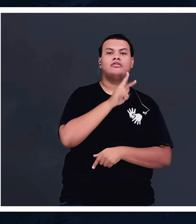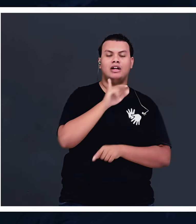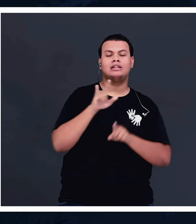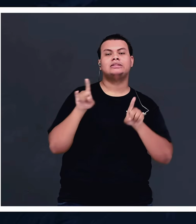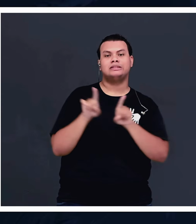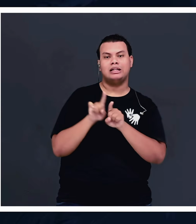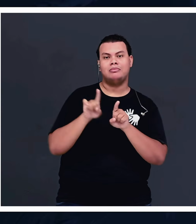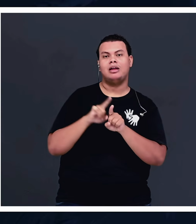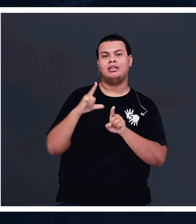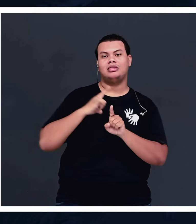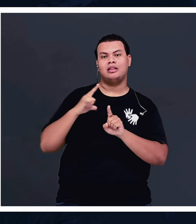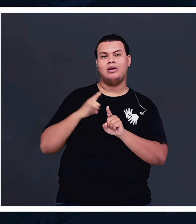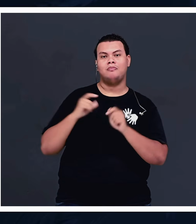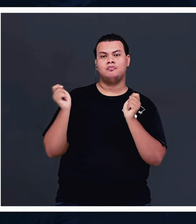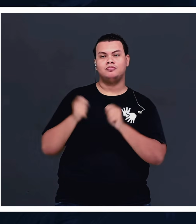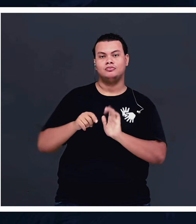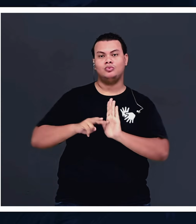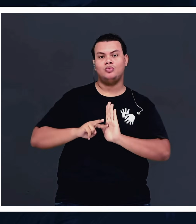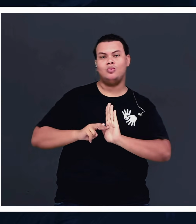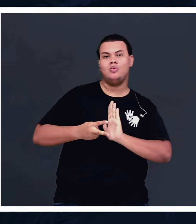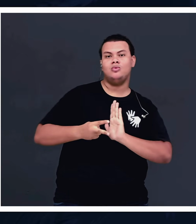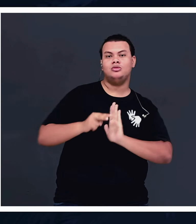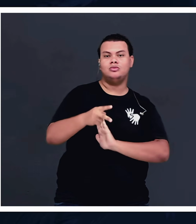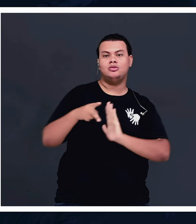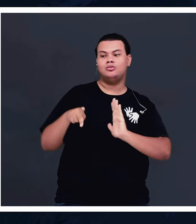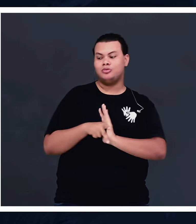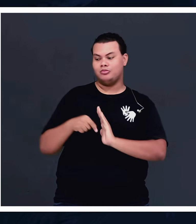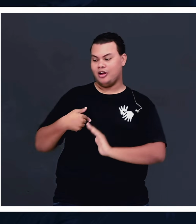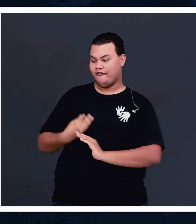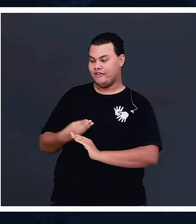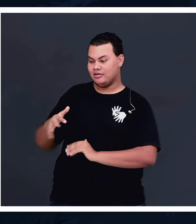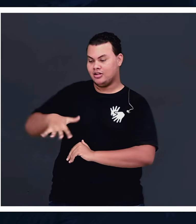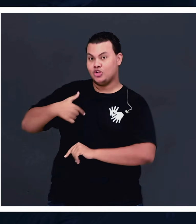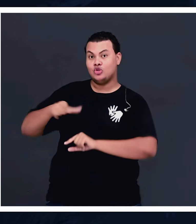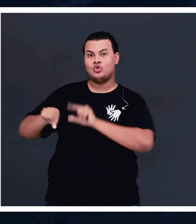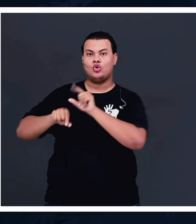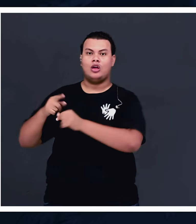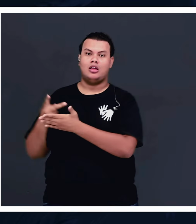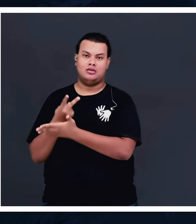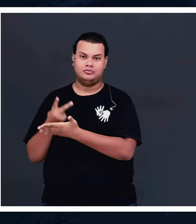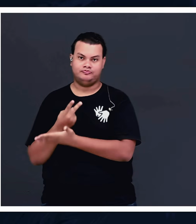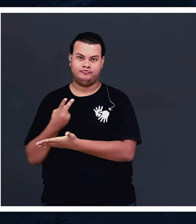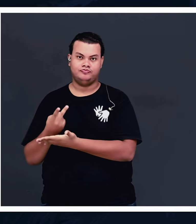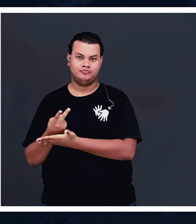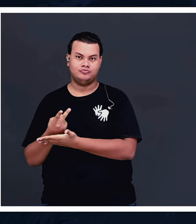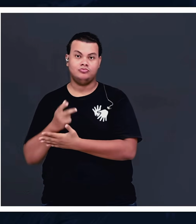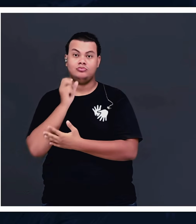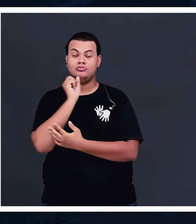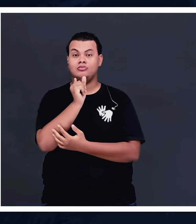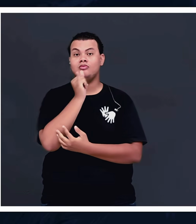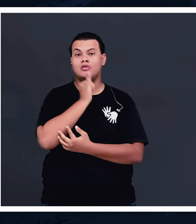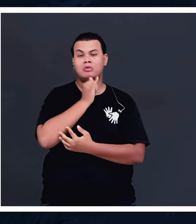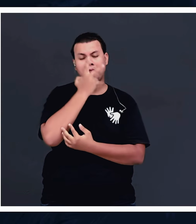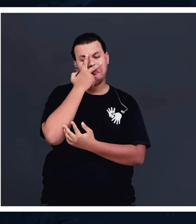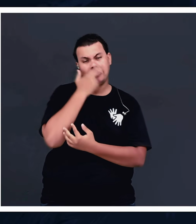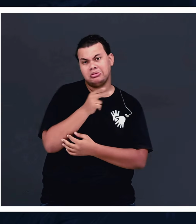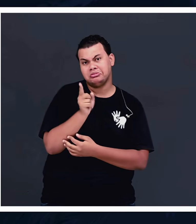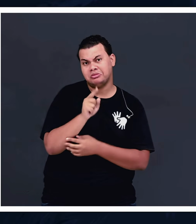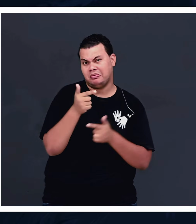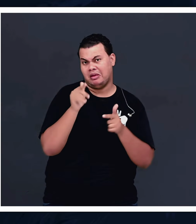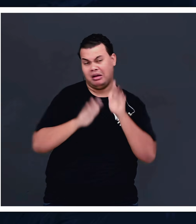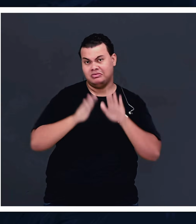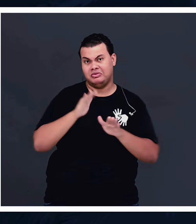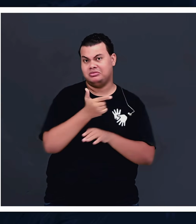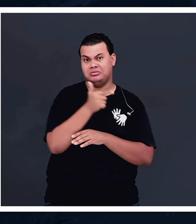alcançadas por as consequências dessa decisão. apesar de não parecer muitas